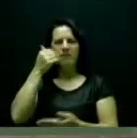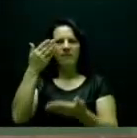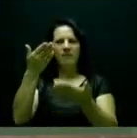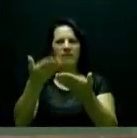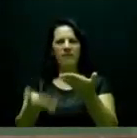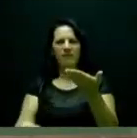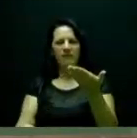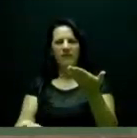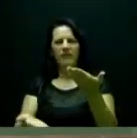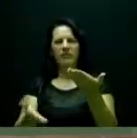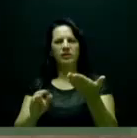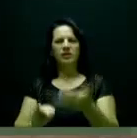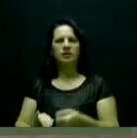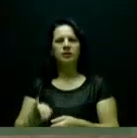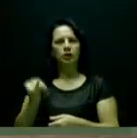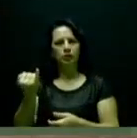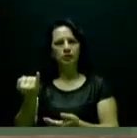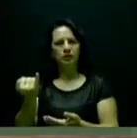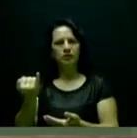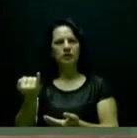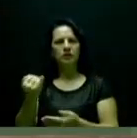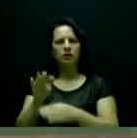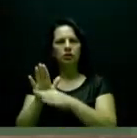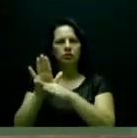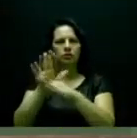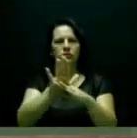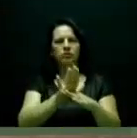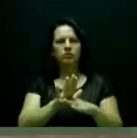perdeste uma grande oportunidade de